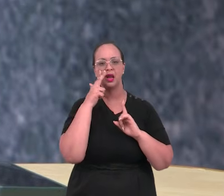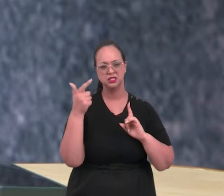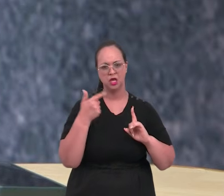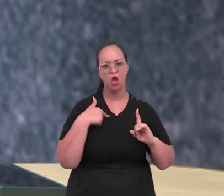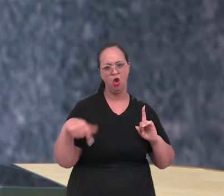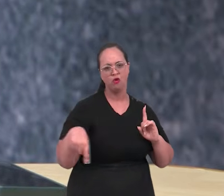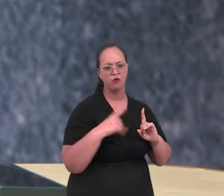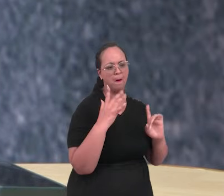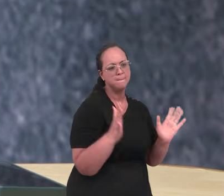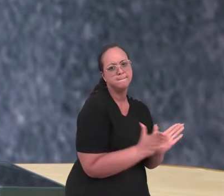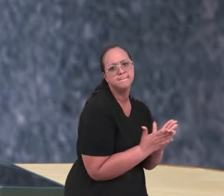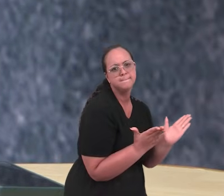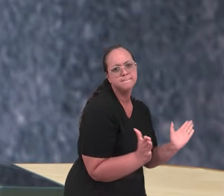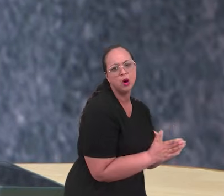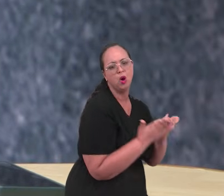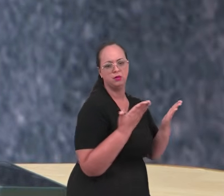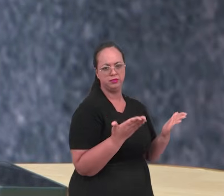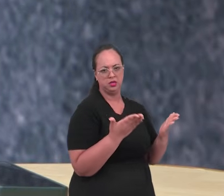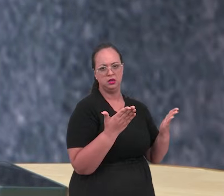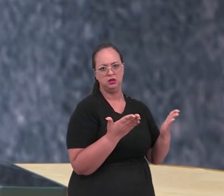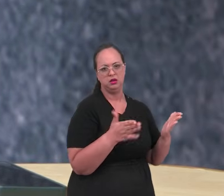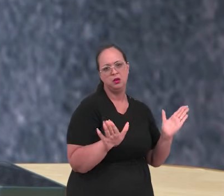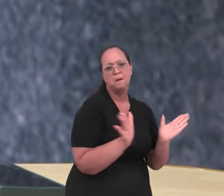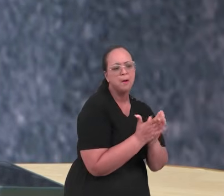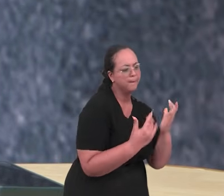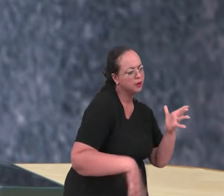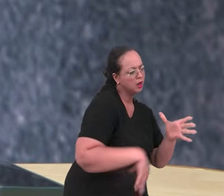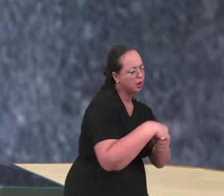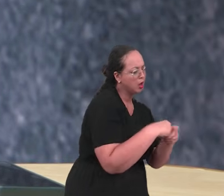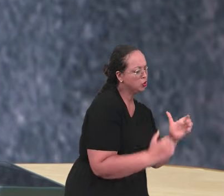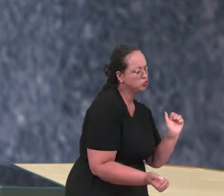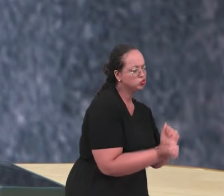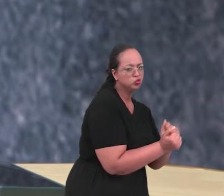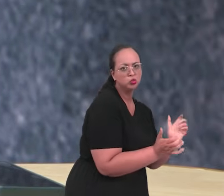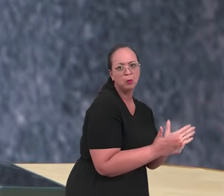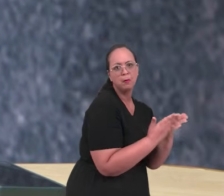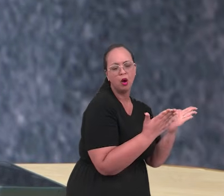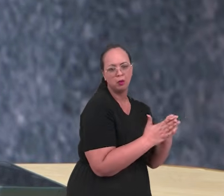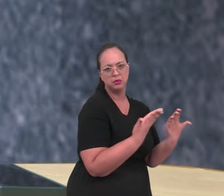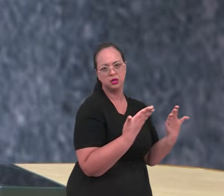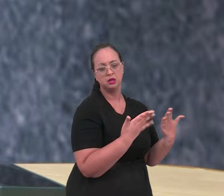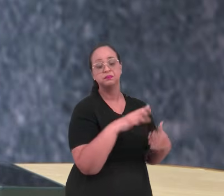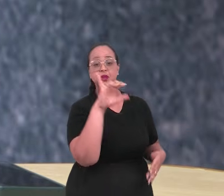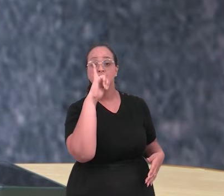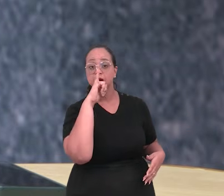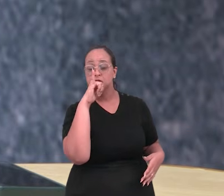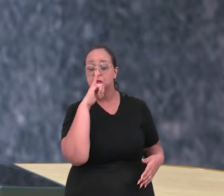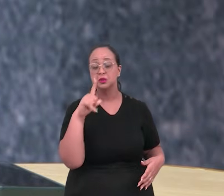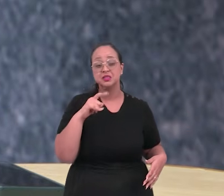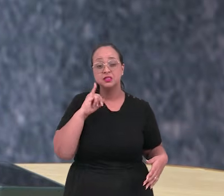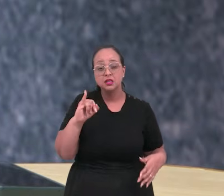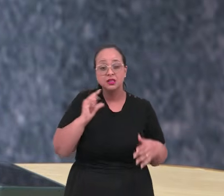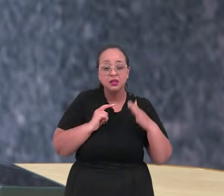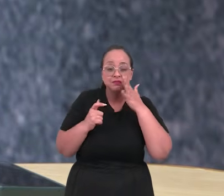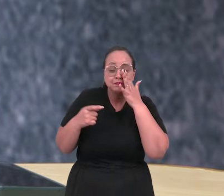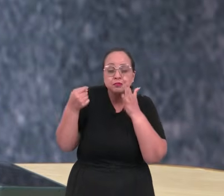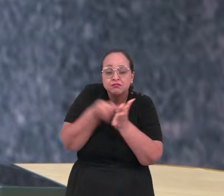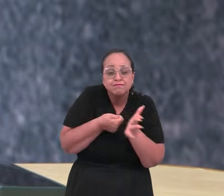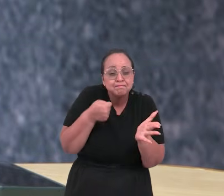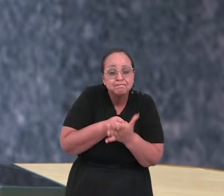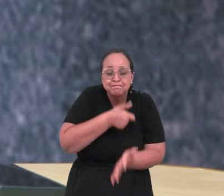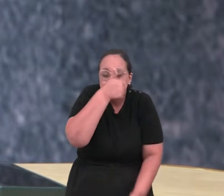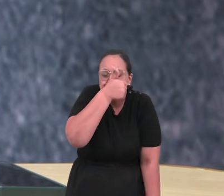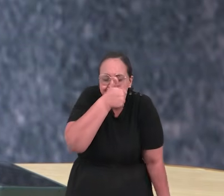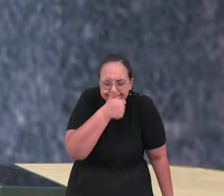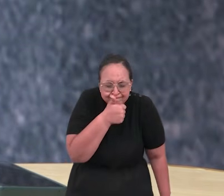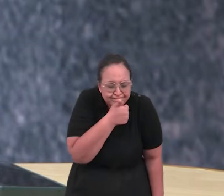pobreza. E eles tinham uma disciplina, digamos assim, religiosa, uma dedicação